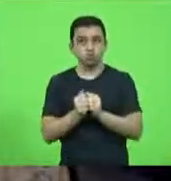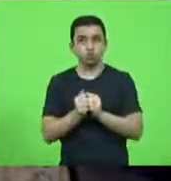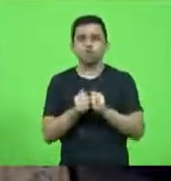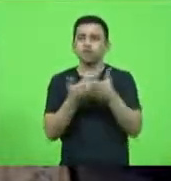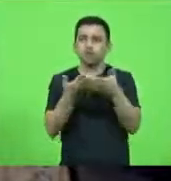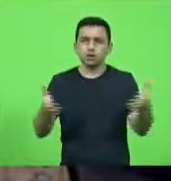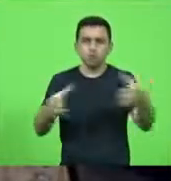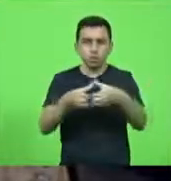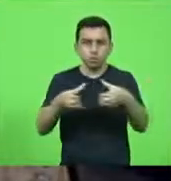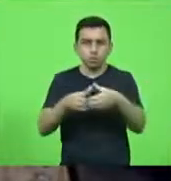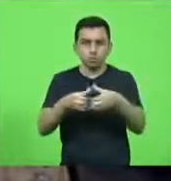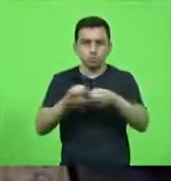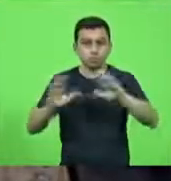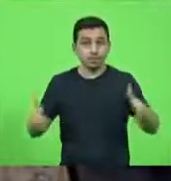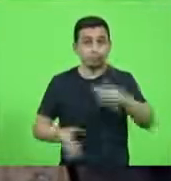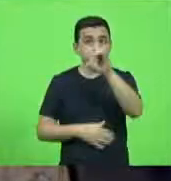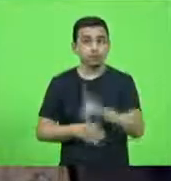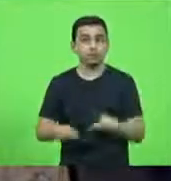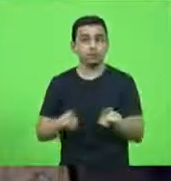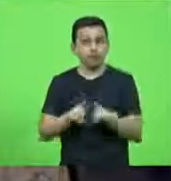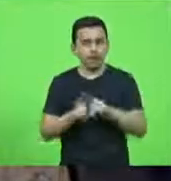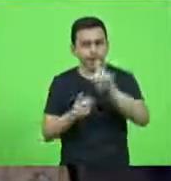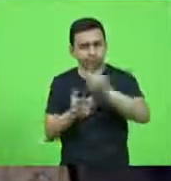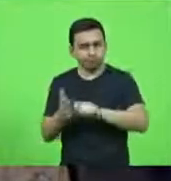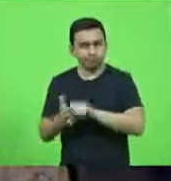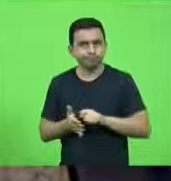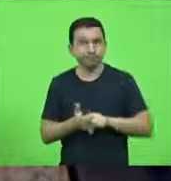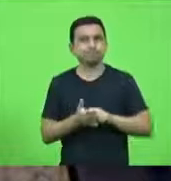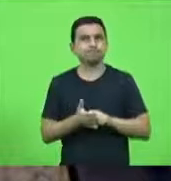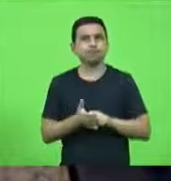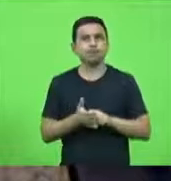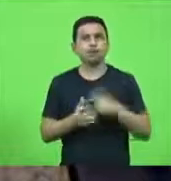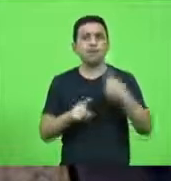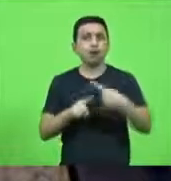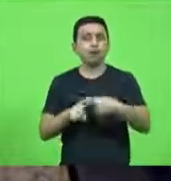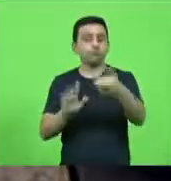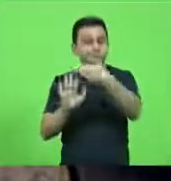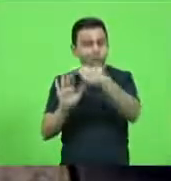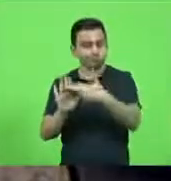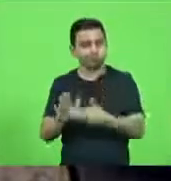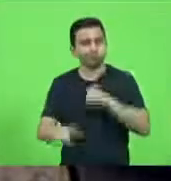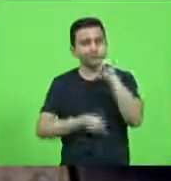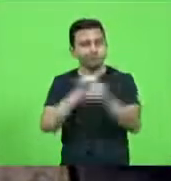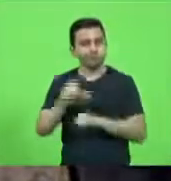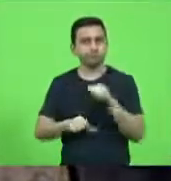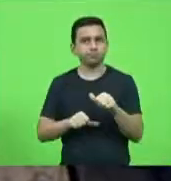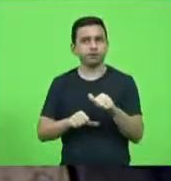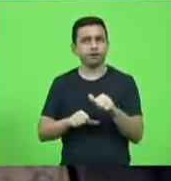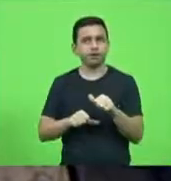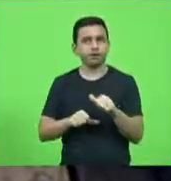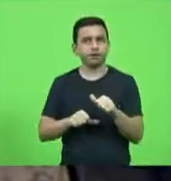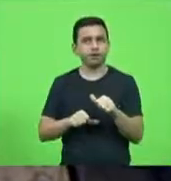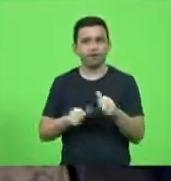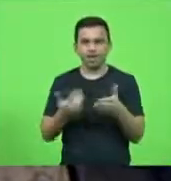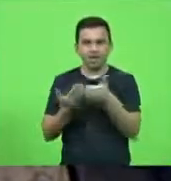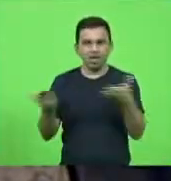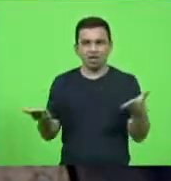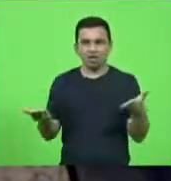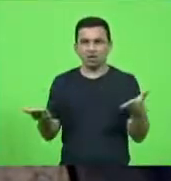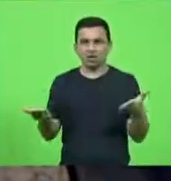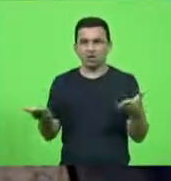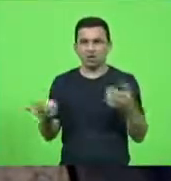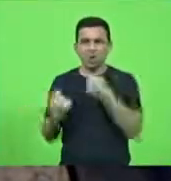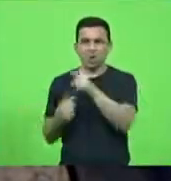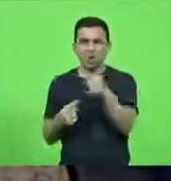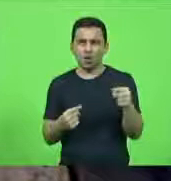da mesa diretora estão convidados a assinar comigo, porque esse regimento precisa mudar para que esse tipo de deslealdade promovido